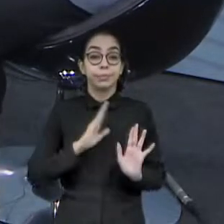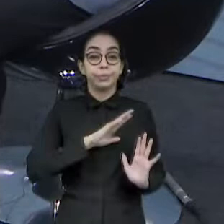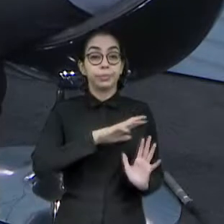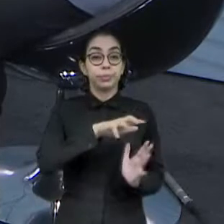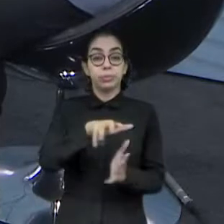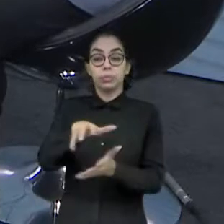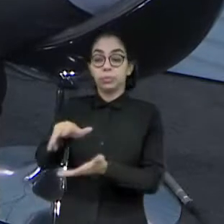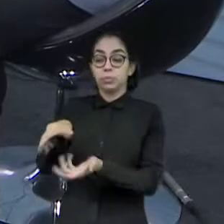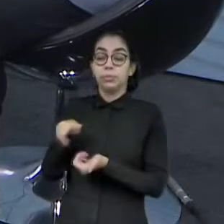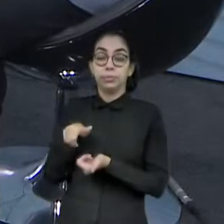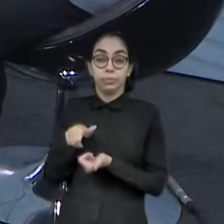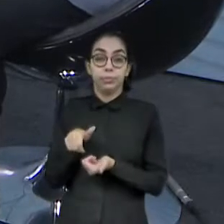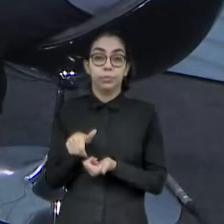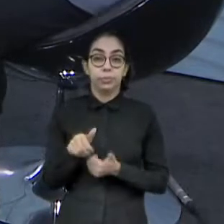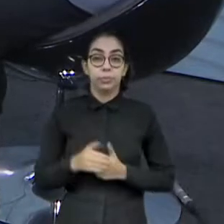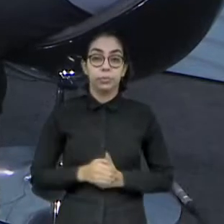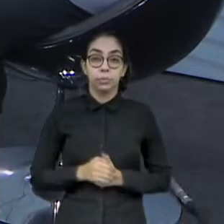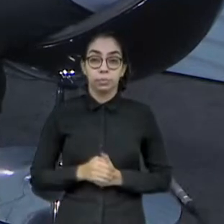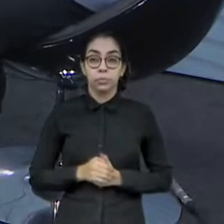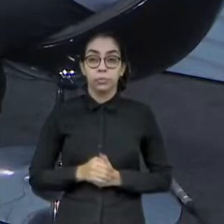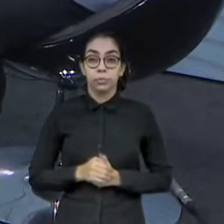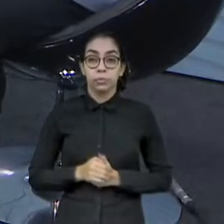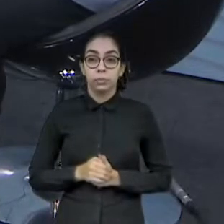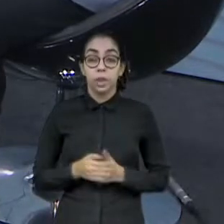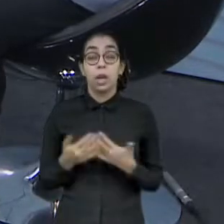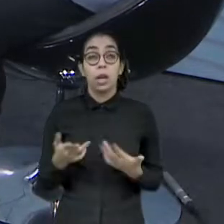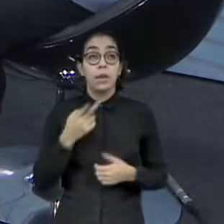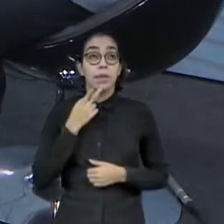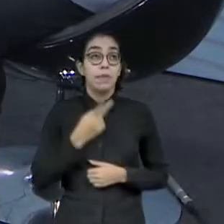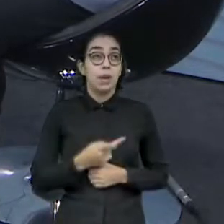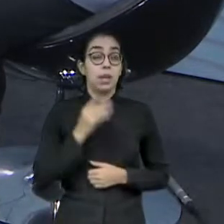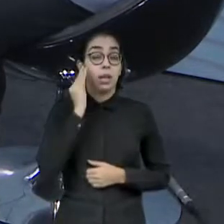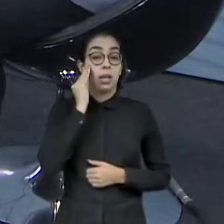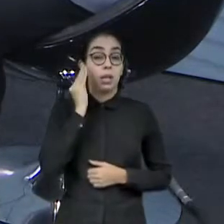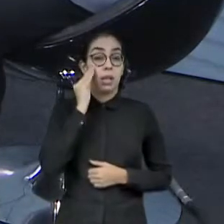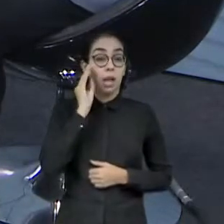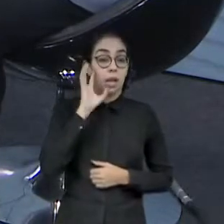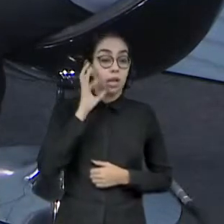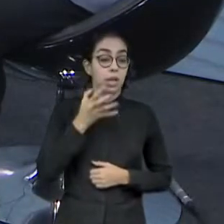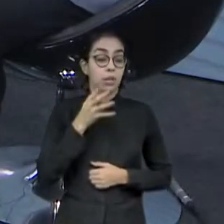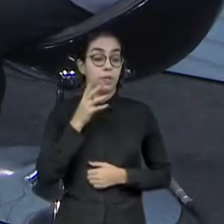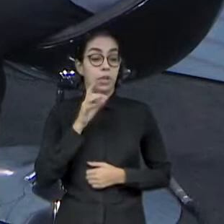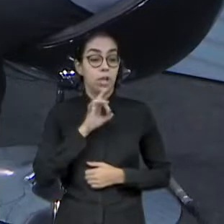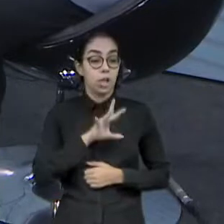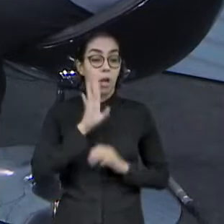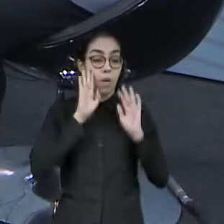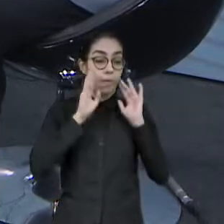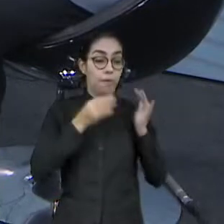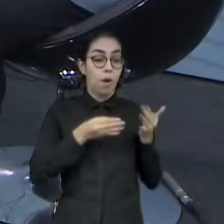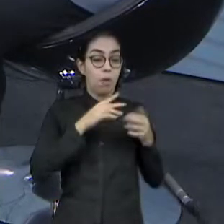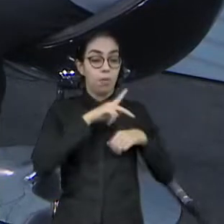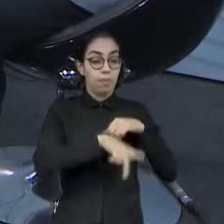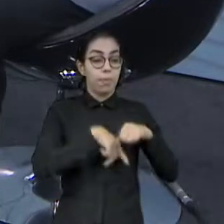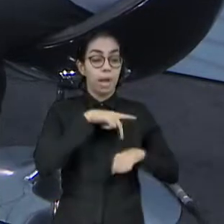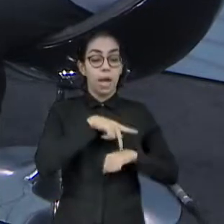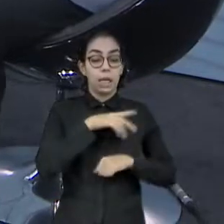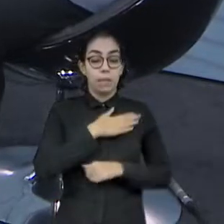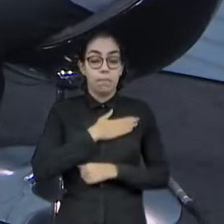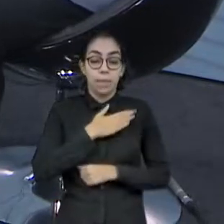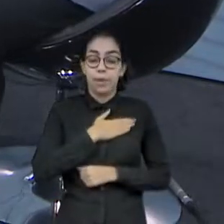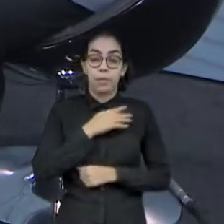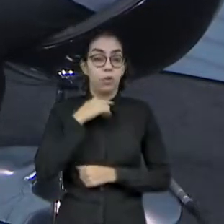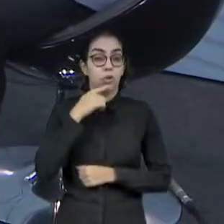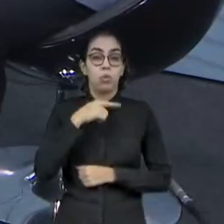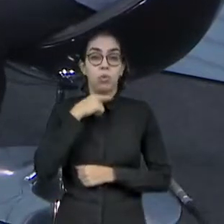Você não cura a pandemia, só resolve, não, vou resolver o meu problema aqui. Não é assim que funciona. Não é assim que funciona. E você vê que, como a